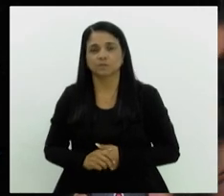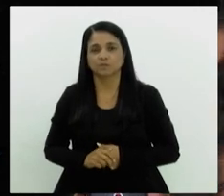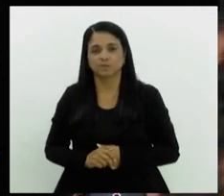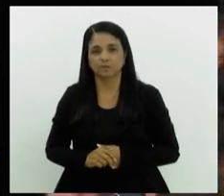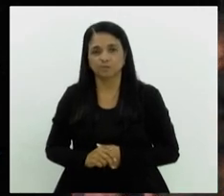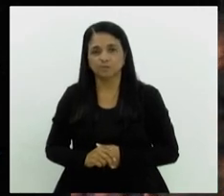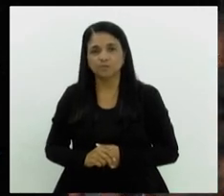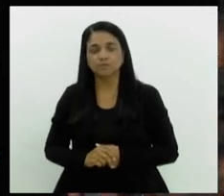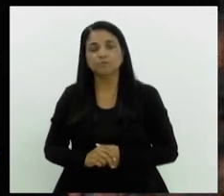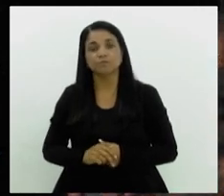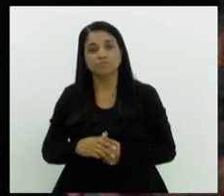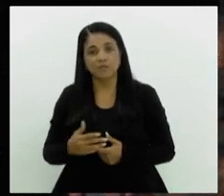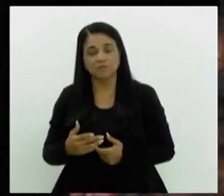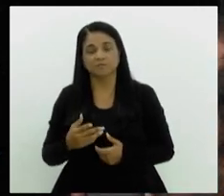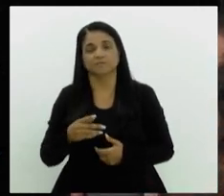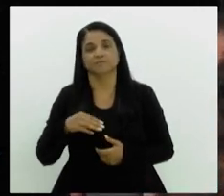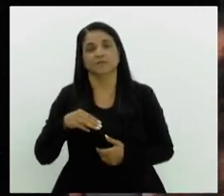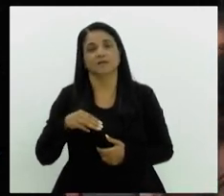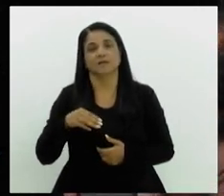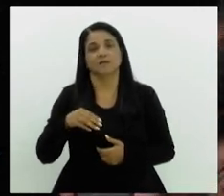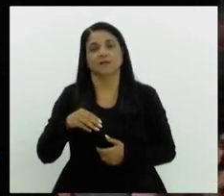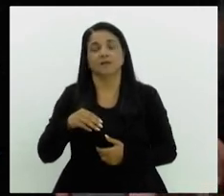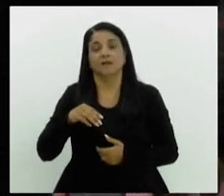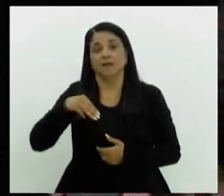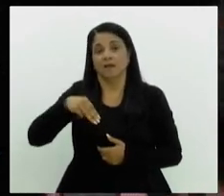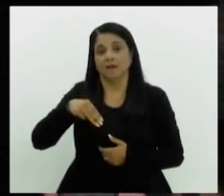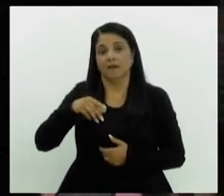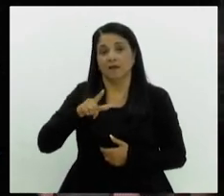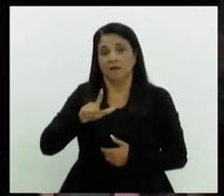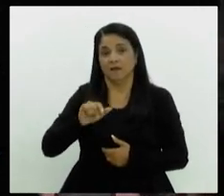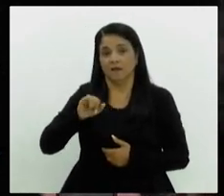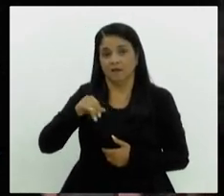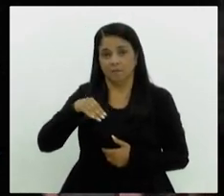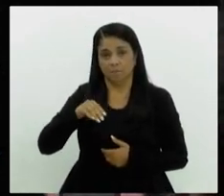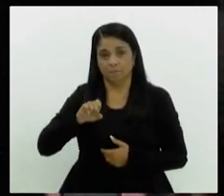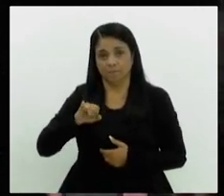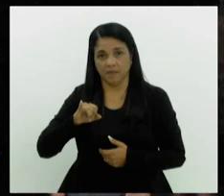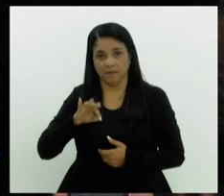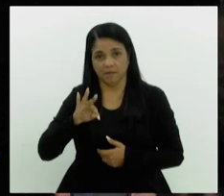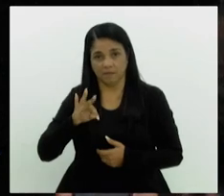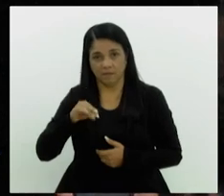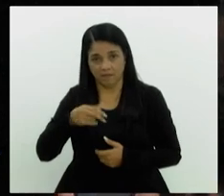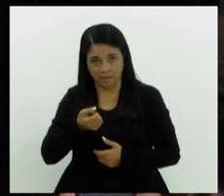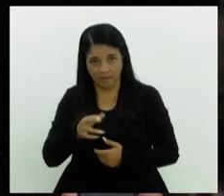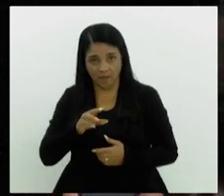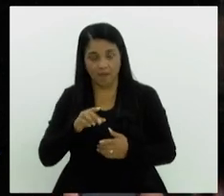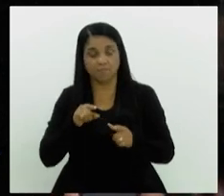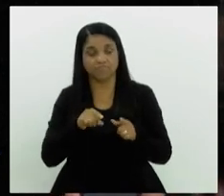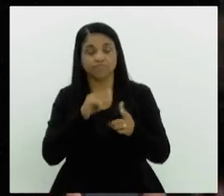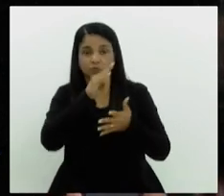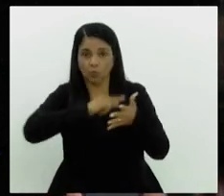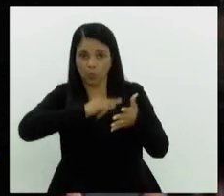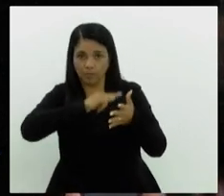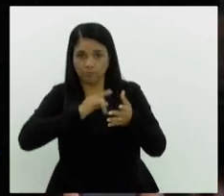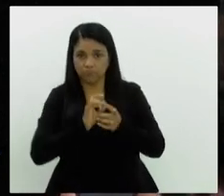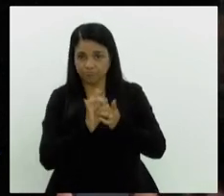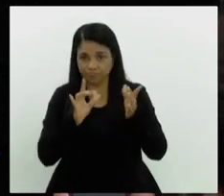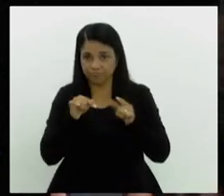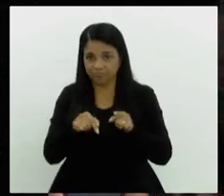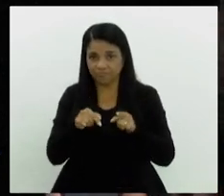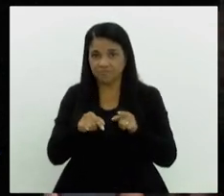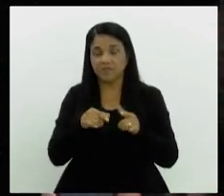E diante desta liminar, as forças policiais tiveram então que interromper